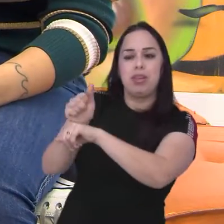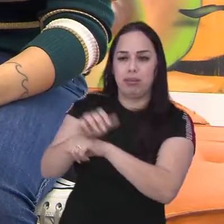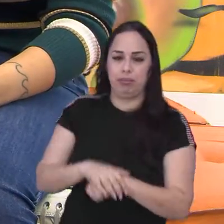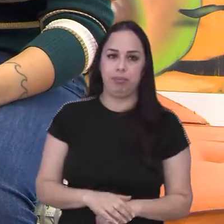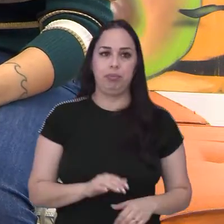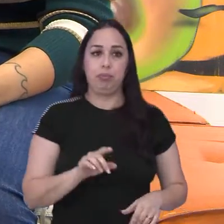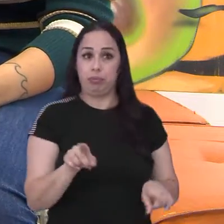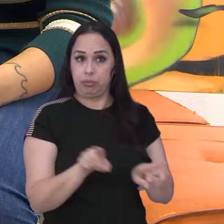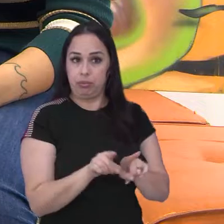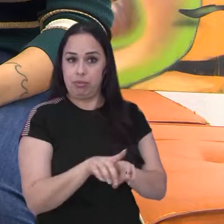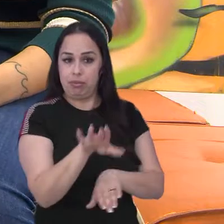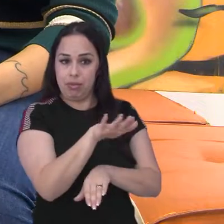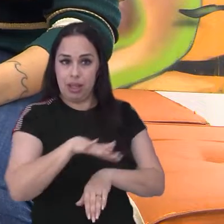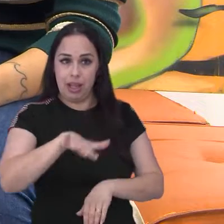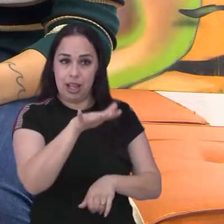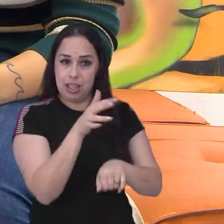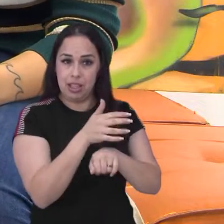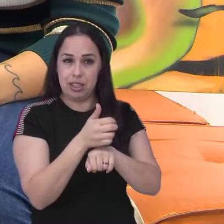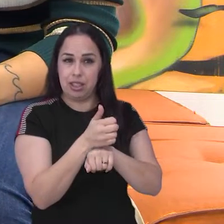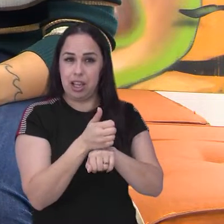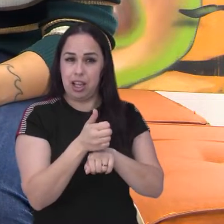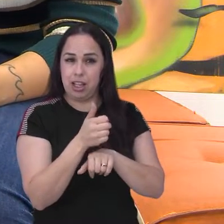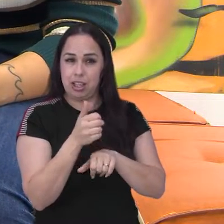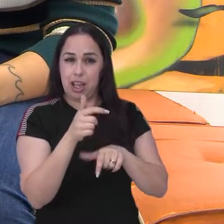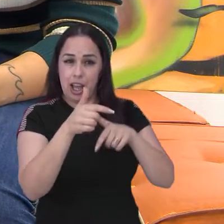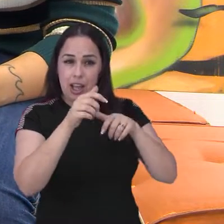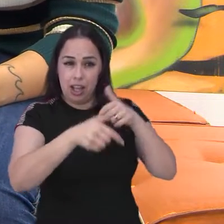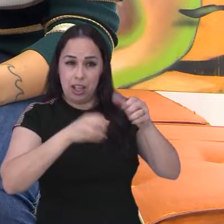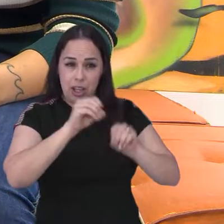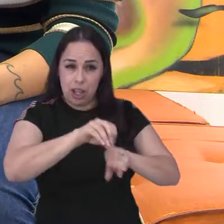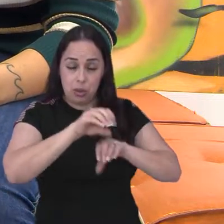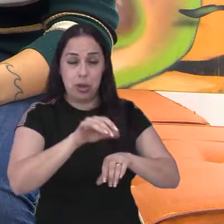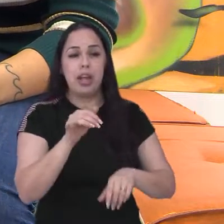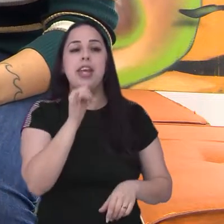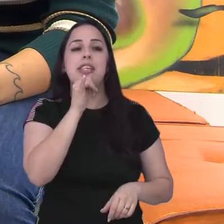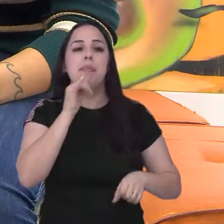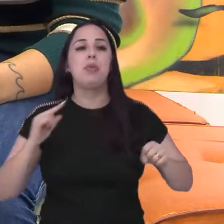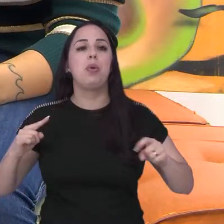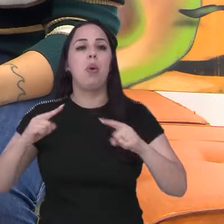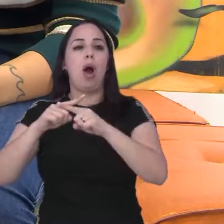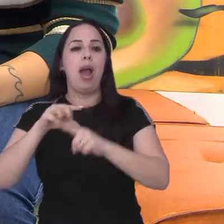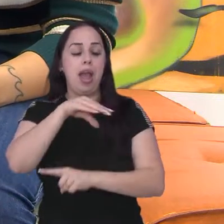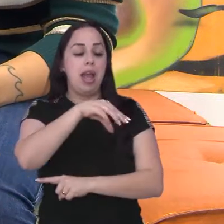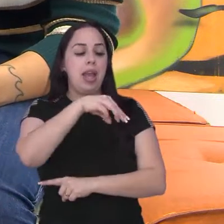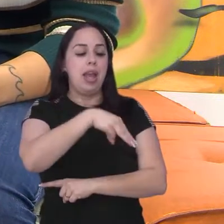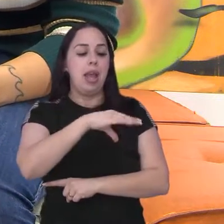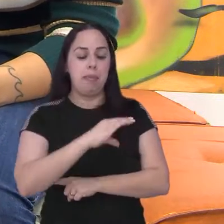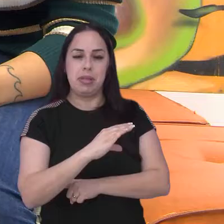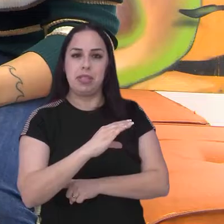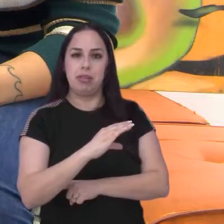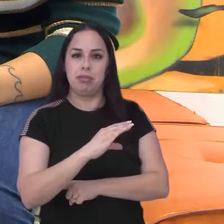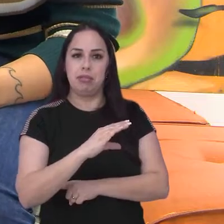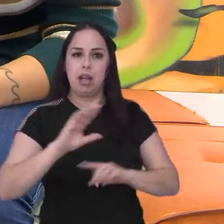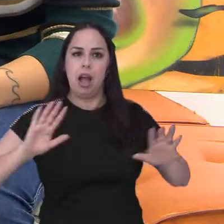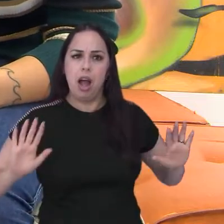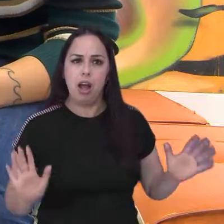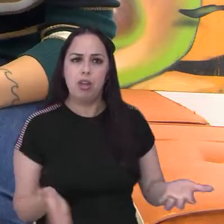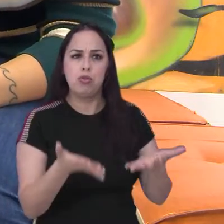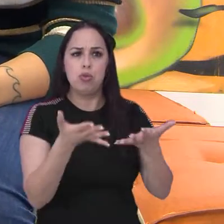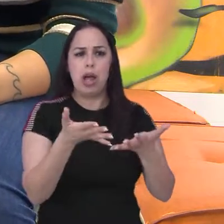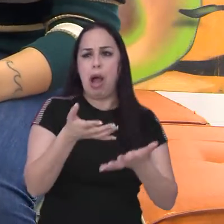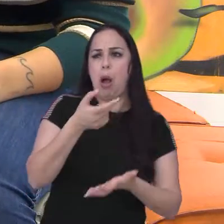de usar para educação também, né? Mas você acha que o rap, né, as batalhas e tudo, estimula o senso crítico